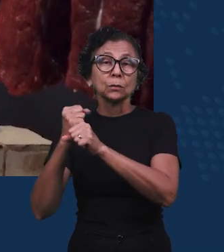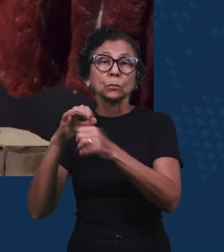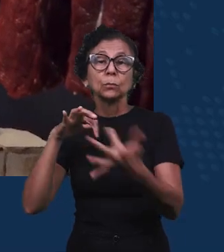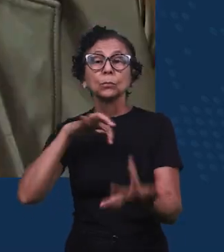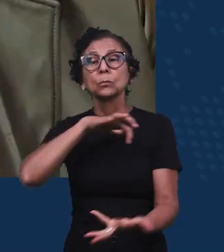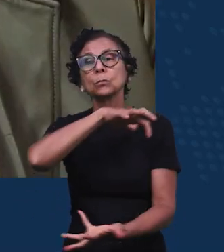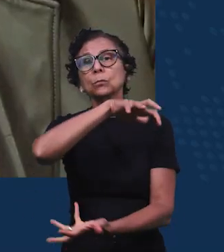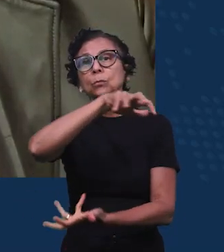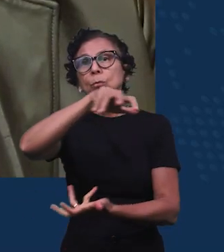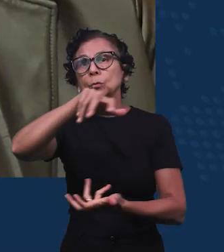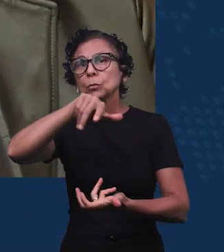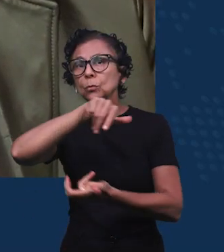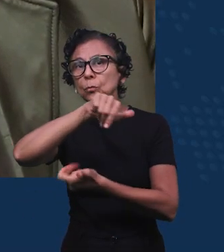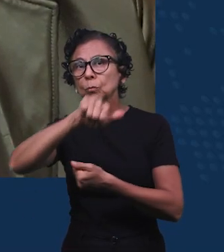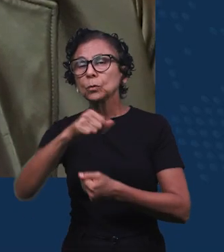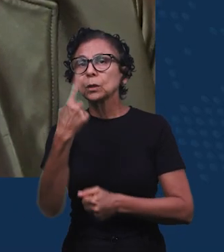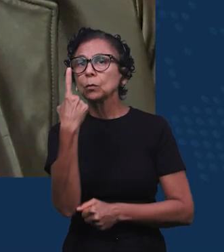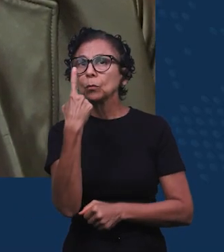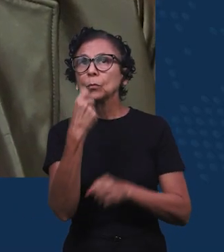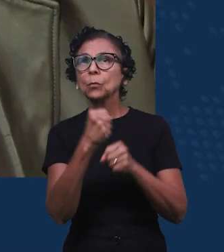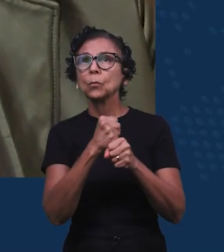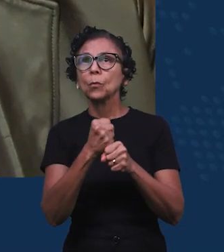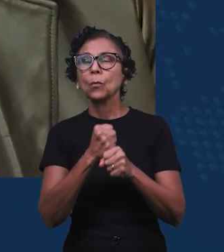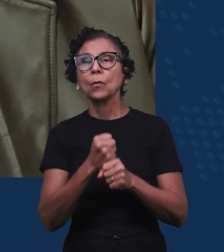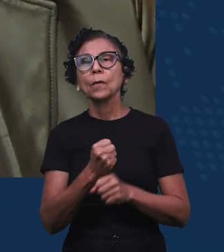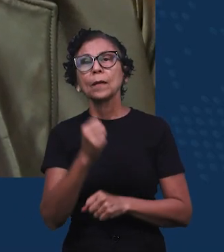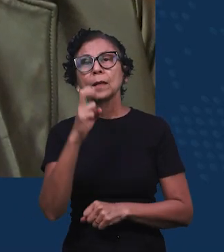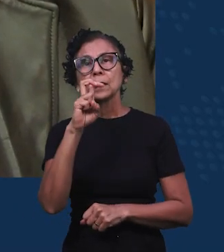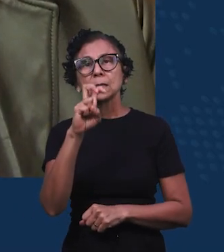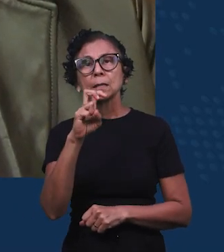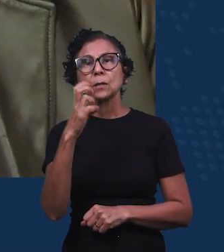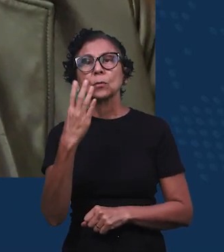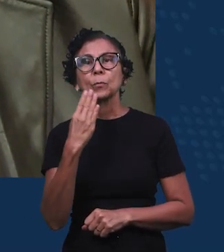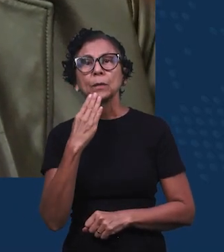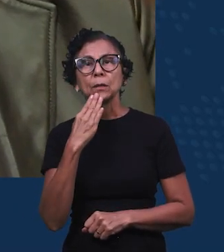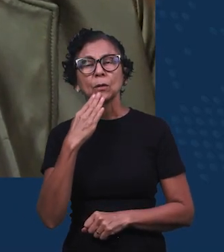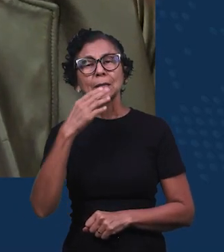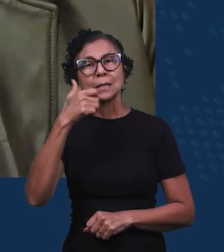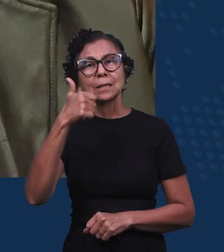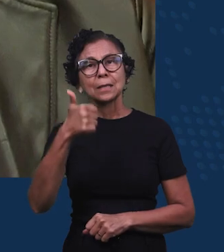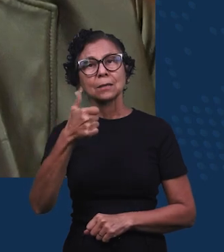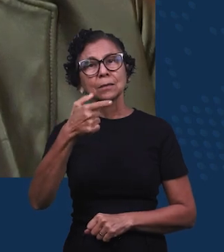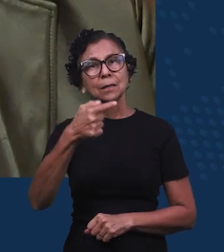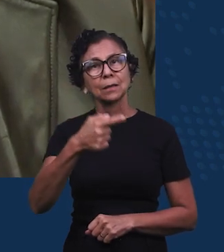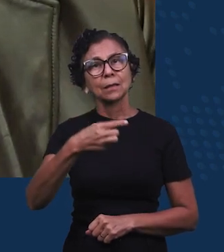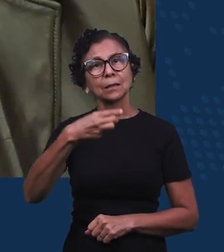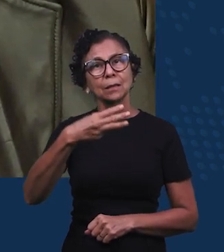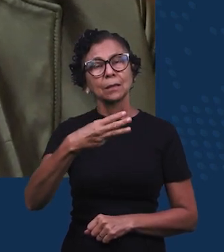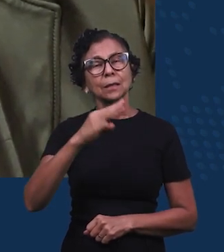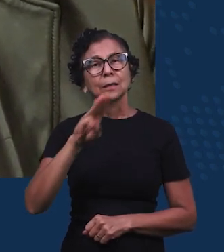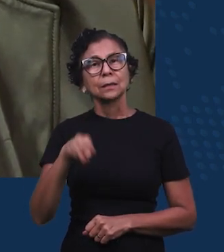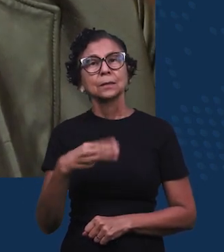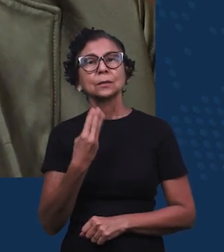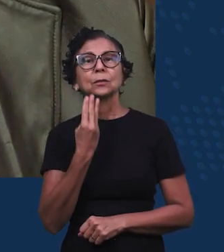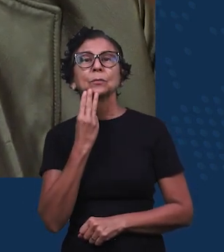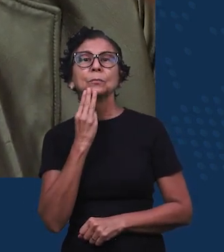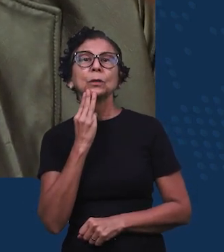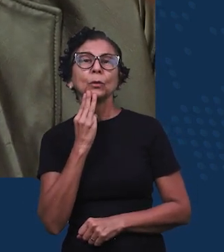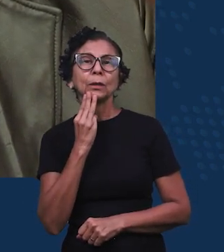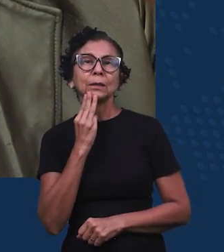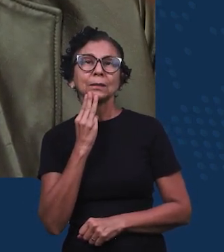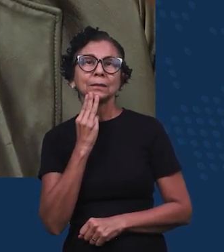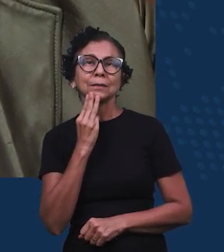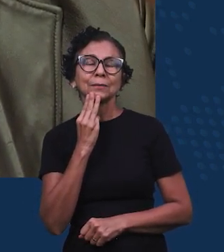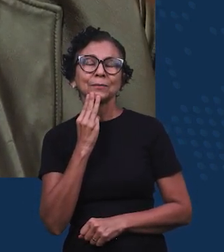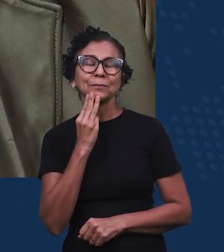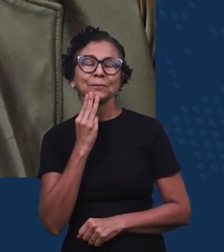mundo durante um ano vai a 5 bilhões 173 milhões de toneladas de